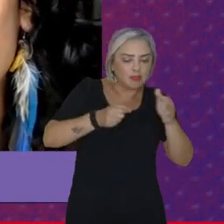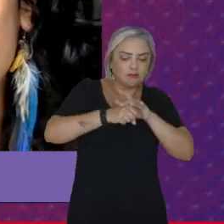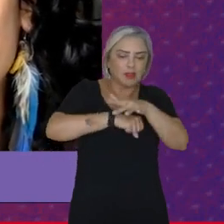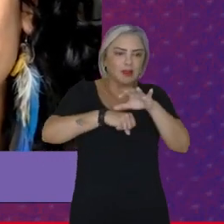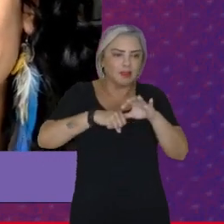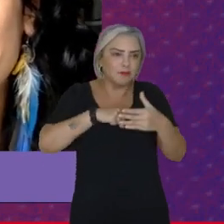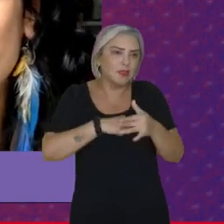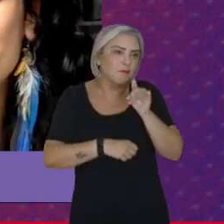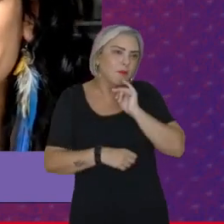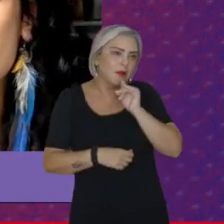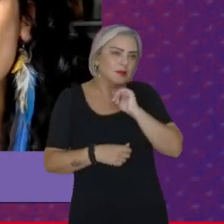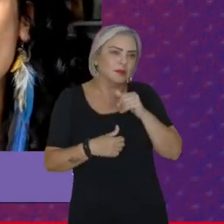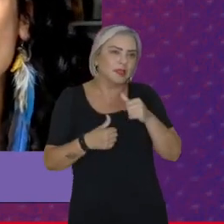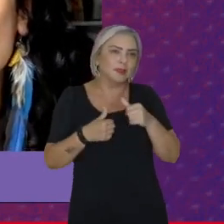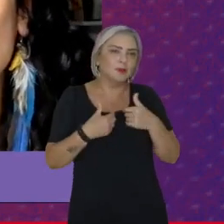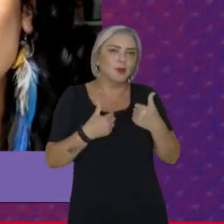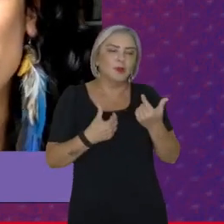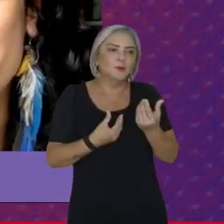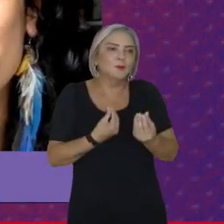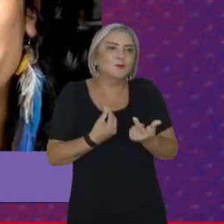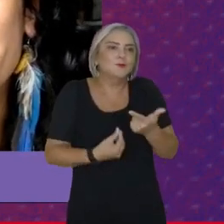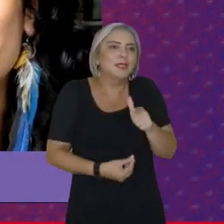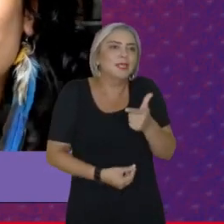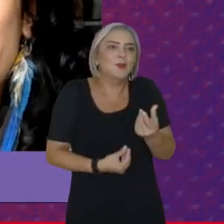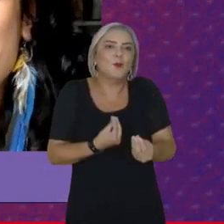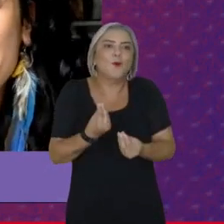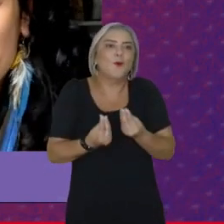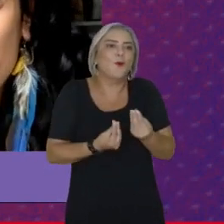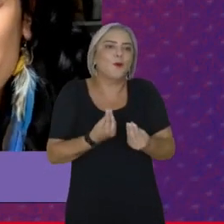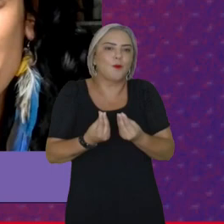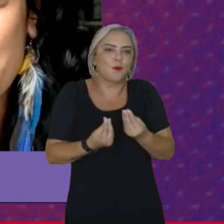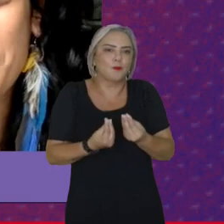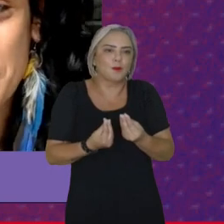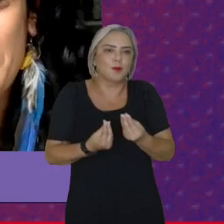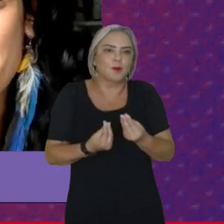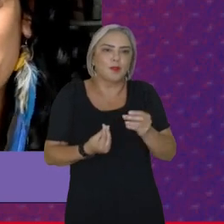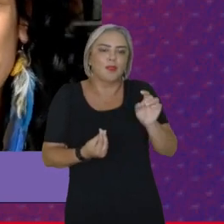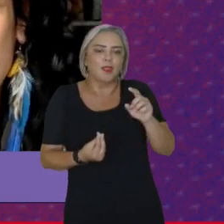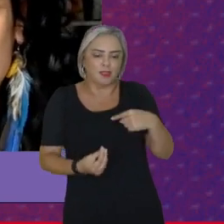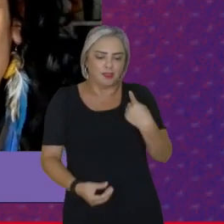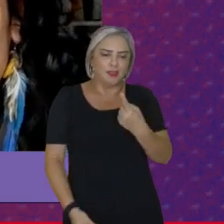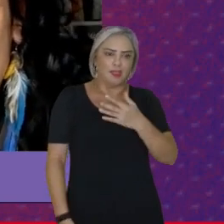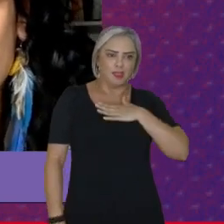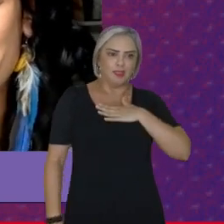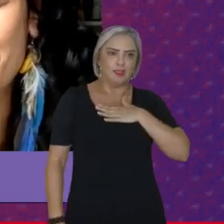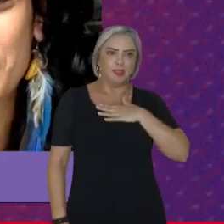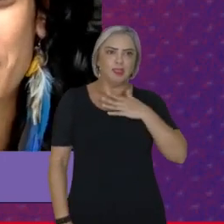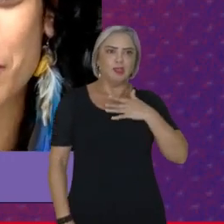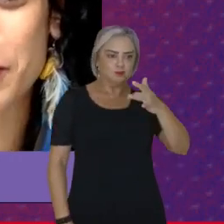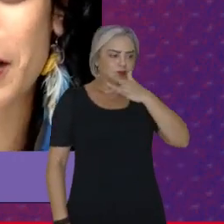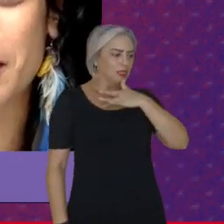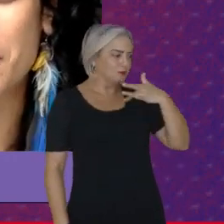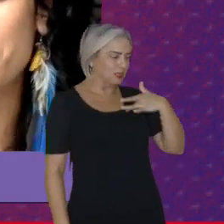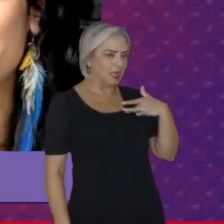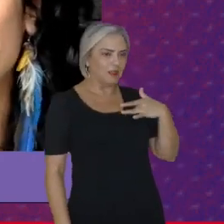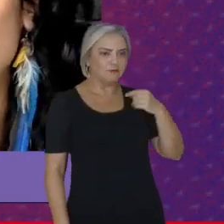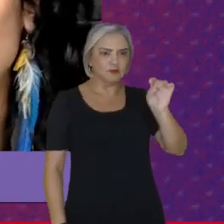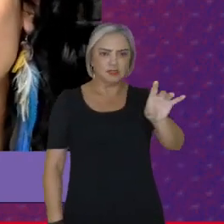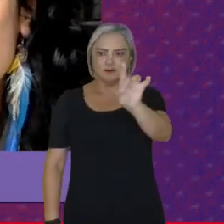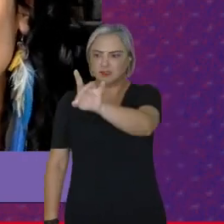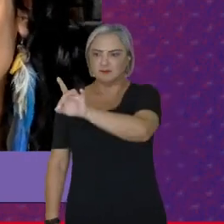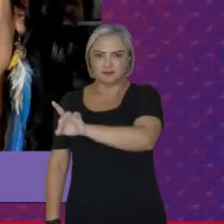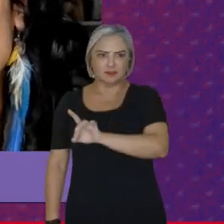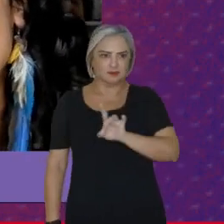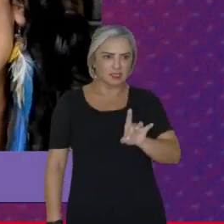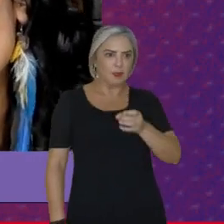por exemplo, não tem como fugir de que a gente, né, para todo mundo, para eu poder estar saudável, você,